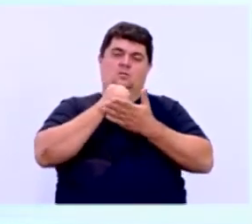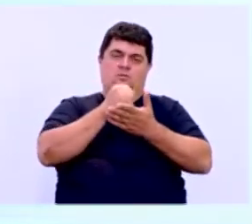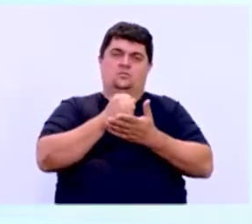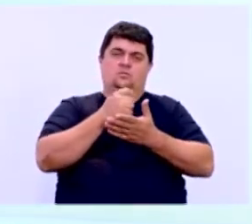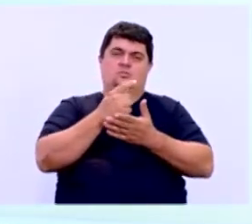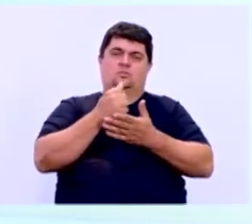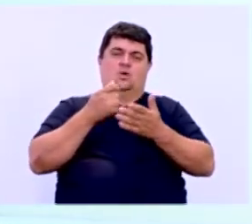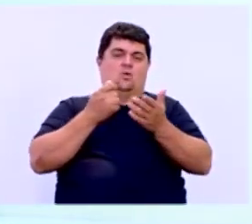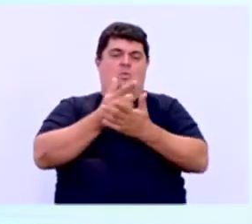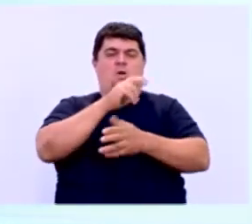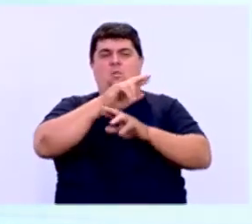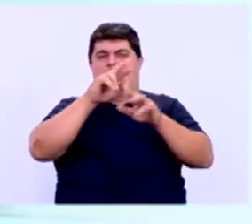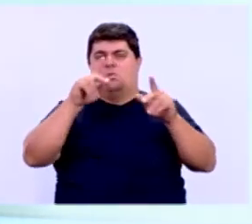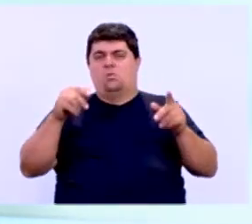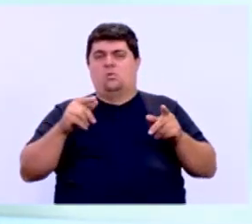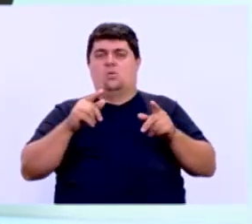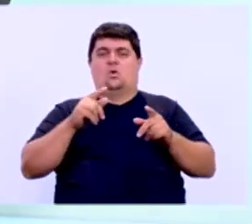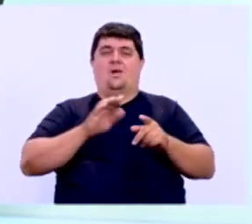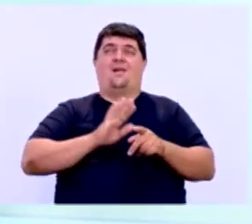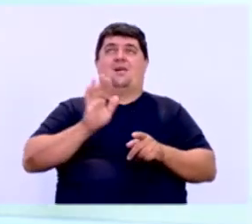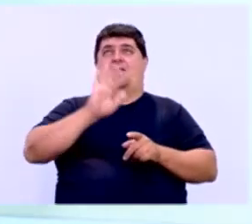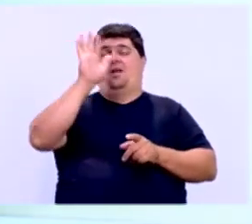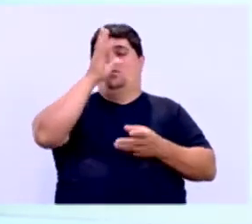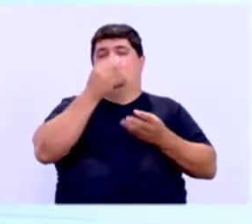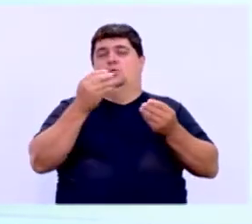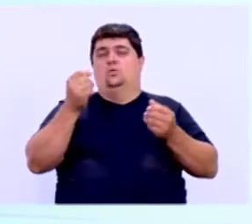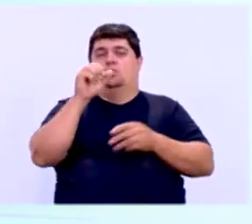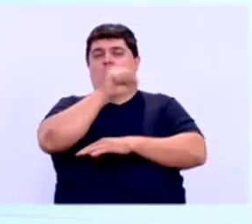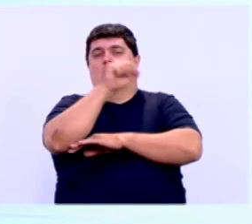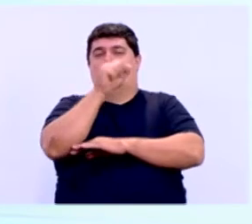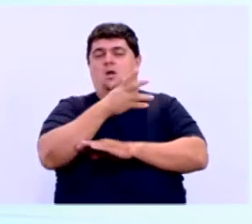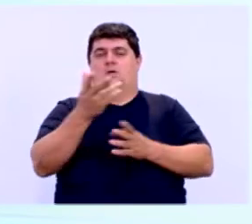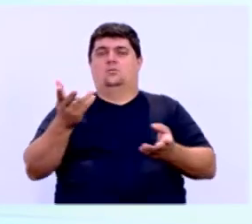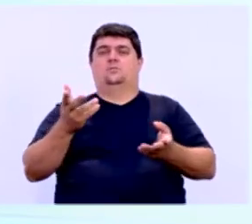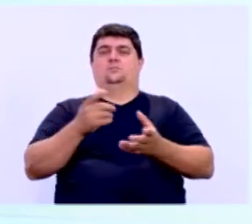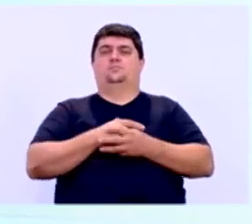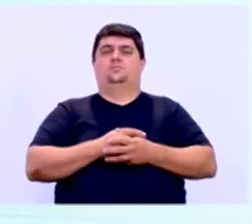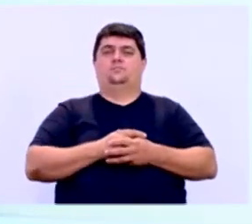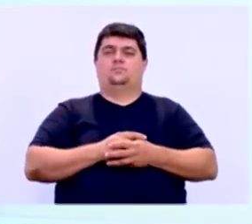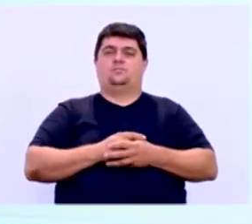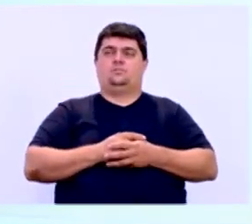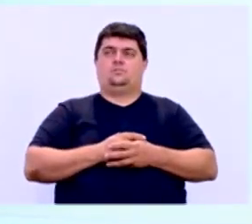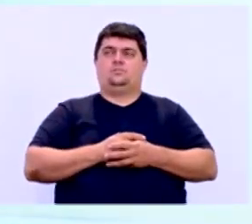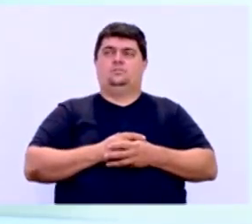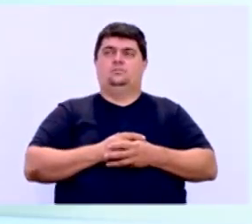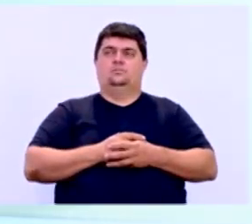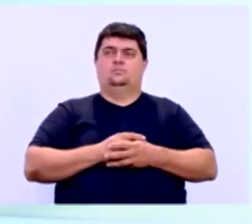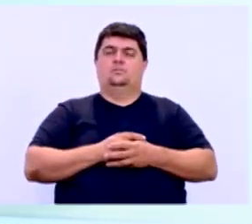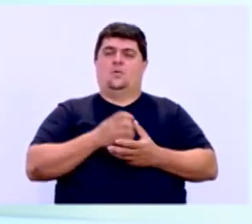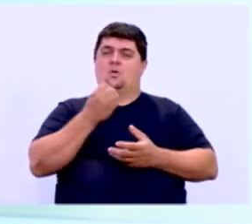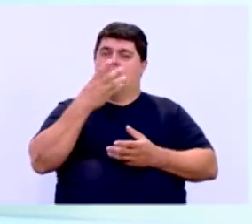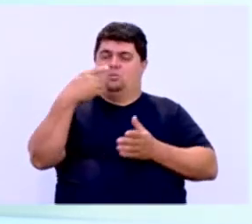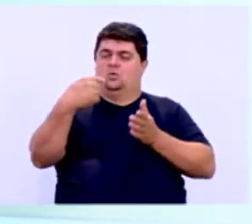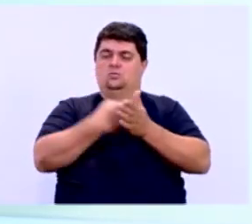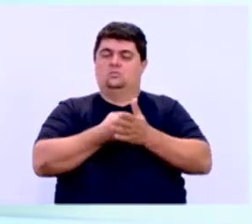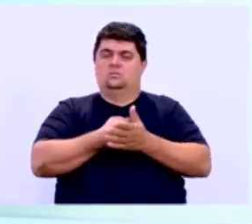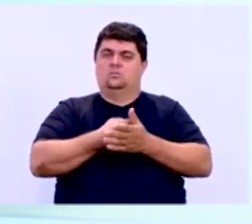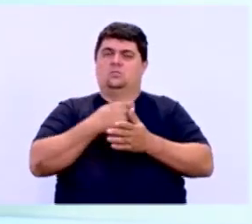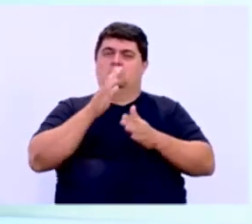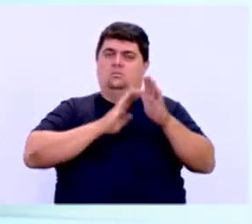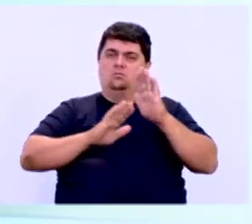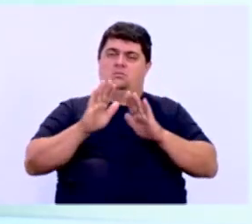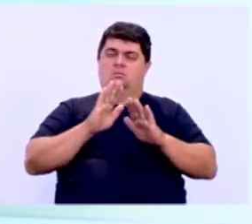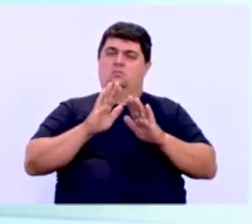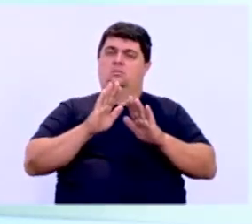máquinas e equipamentos, prédios, tratores, carros. Né? Então, interessante, cuidado, uma boa pergunta, pessoal. Mas o que nós